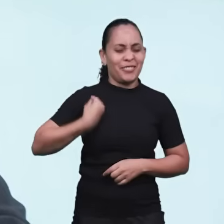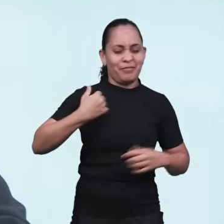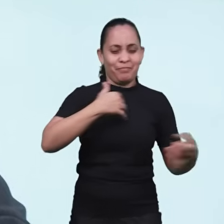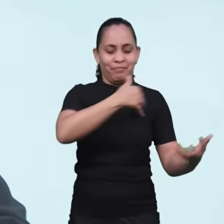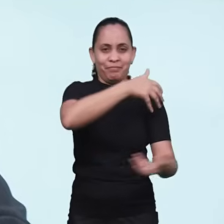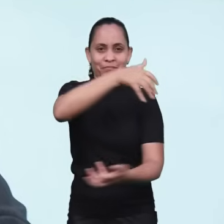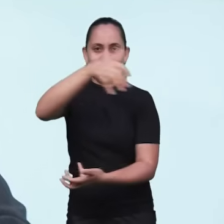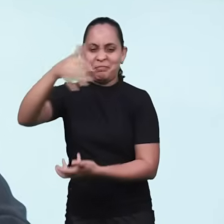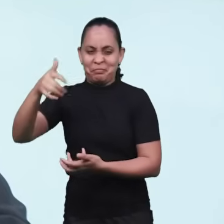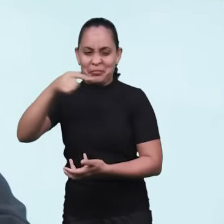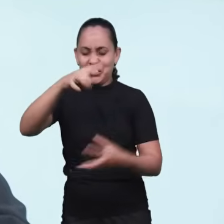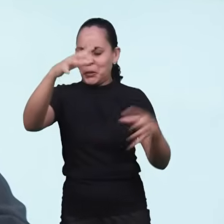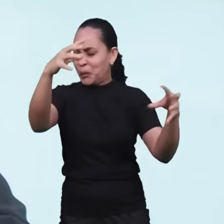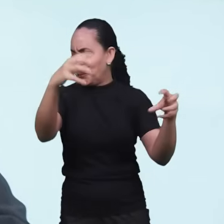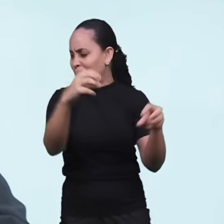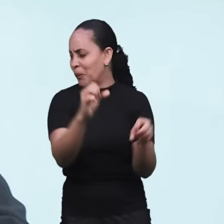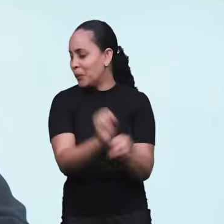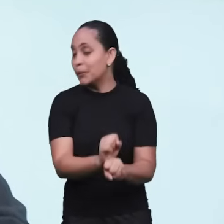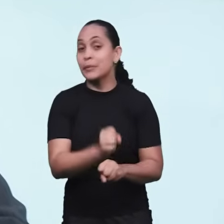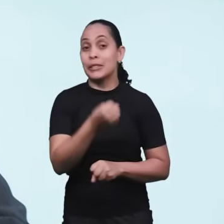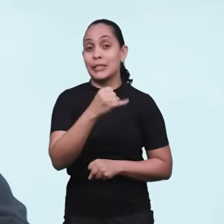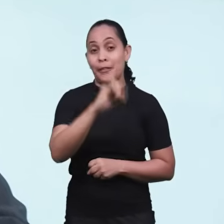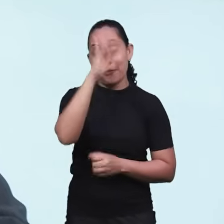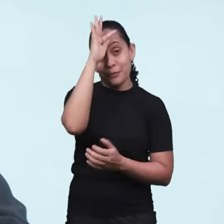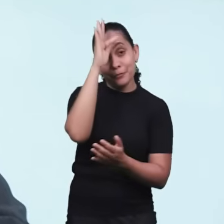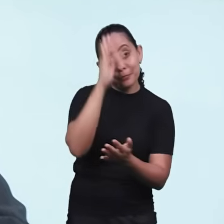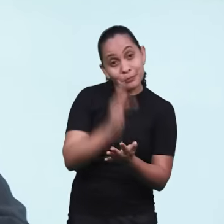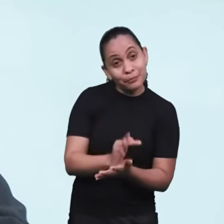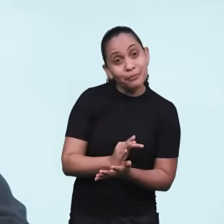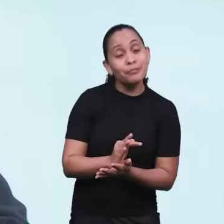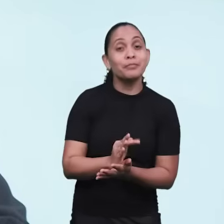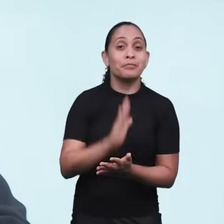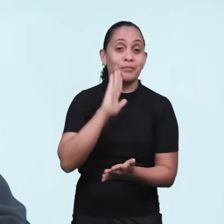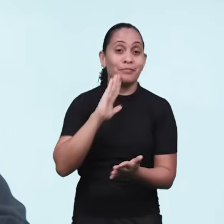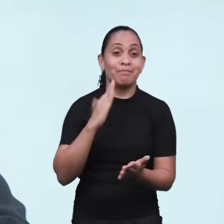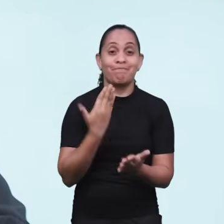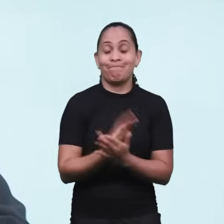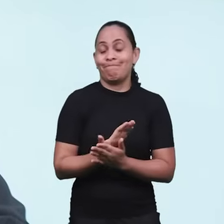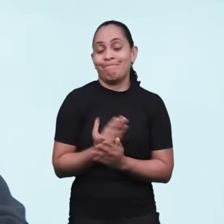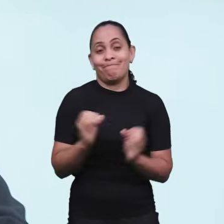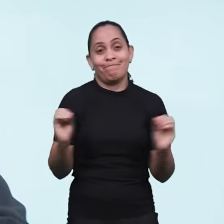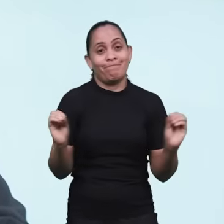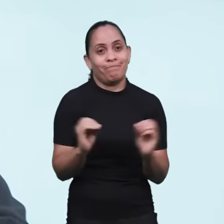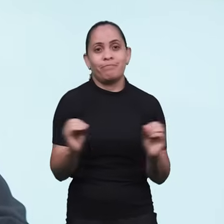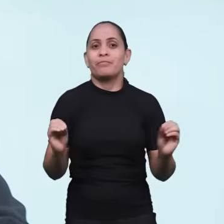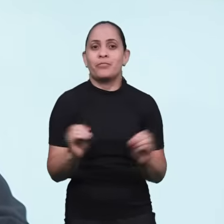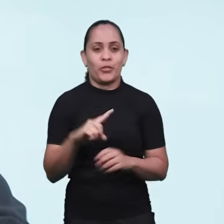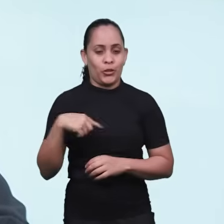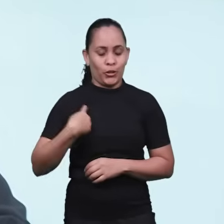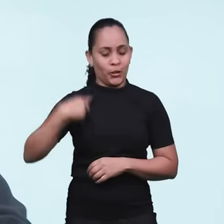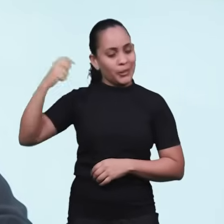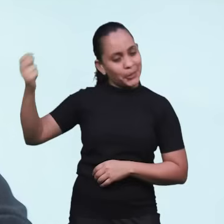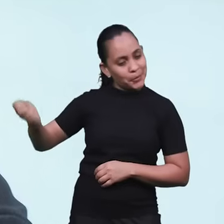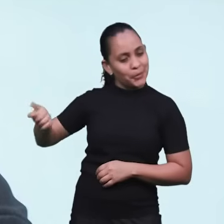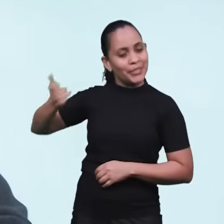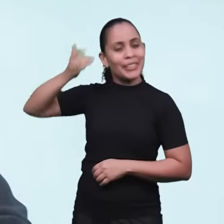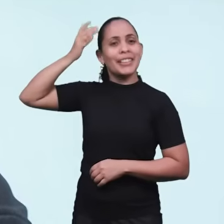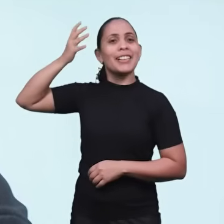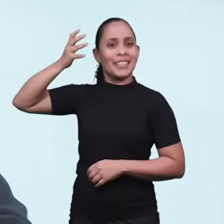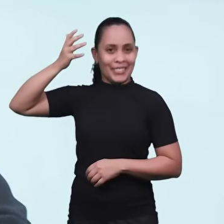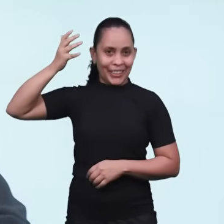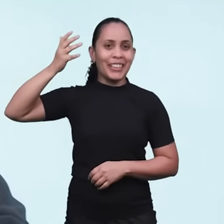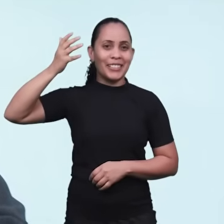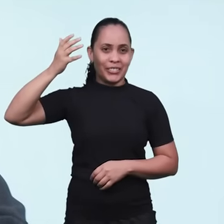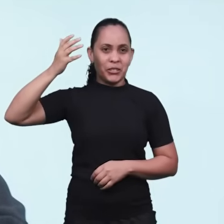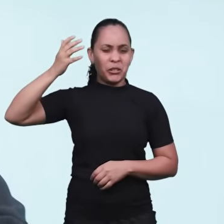as trevas espirituais da humanidade, sem fé e sem esperança em Deus. Como luzes